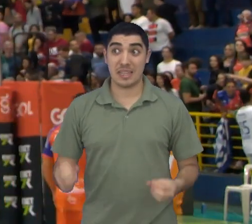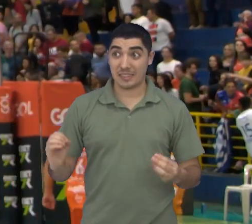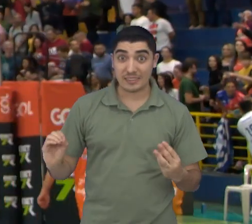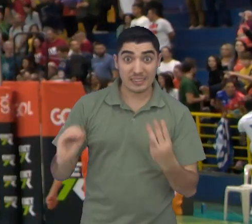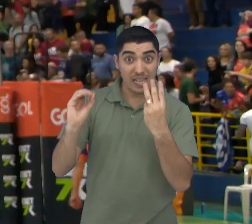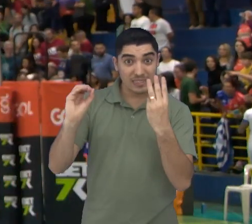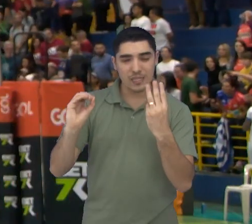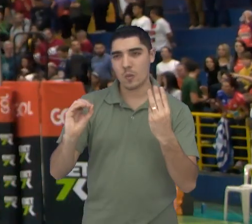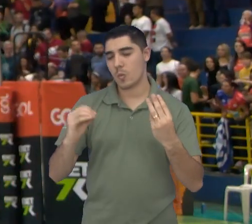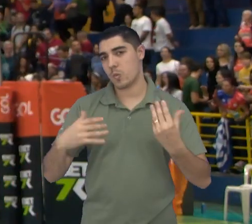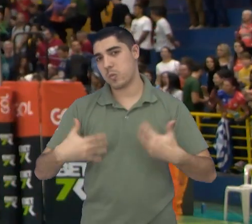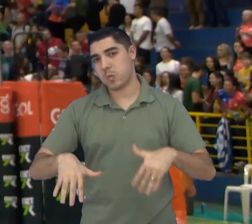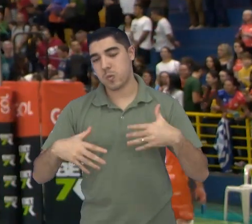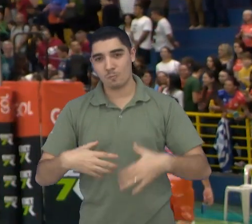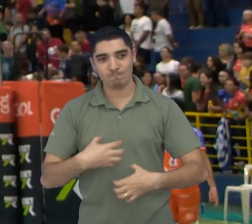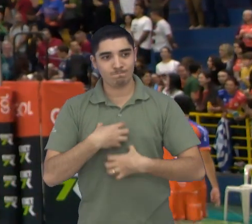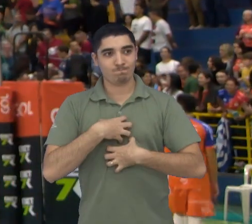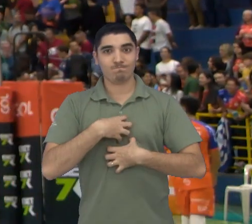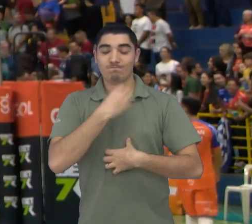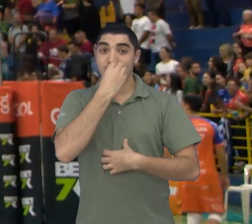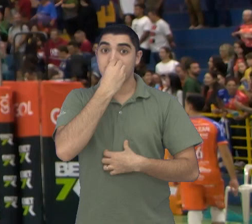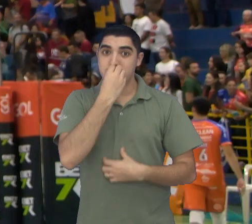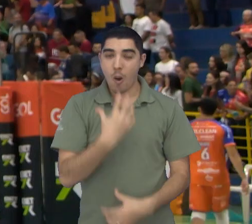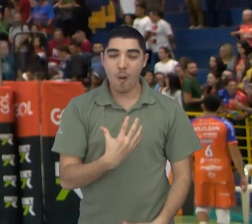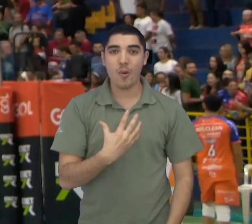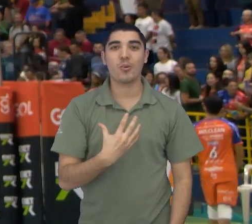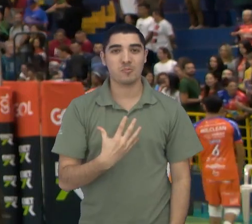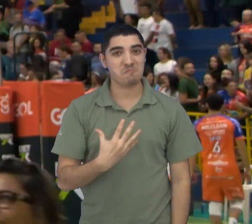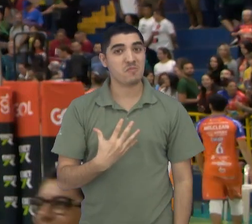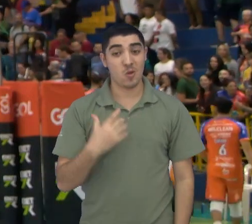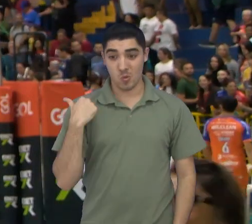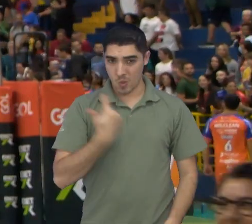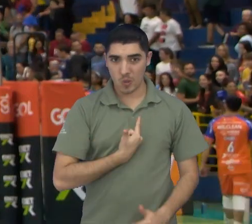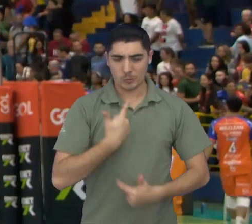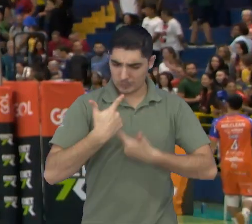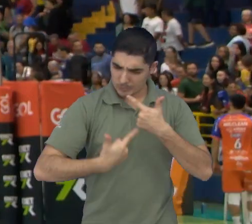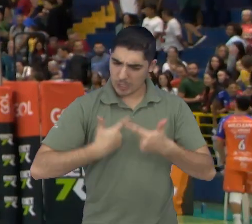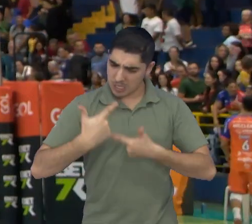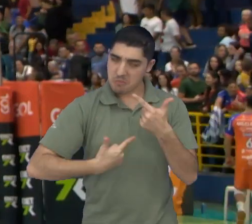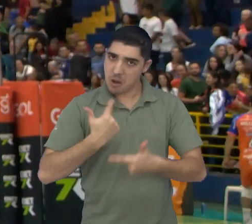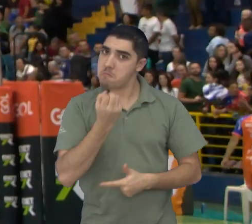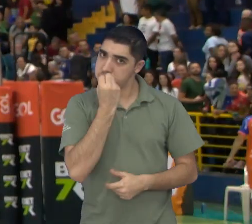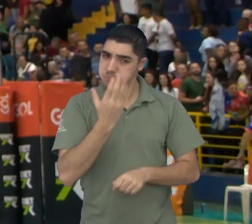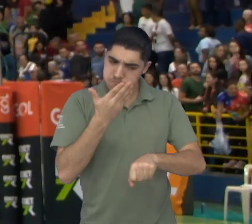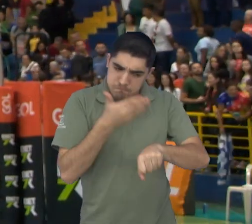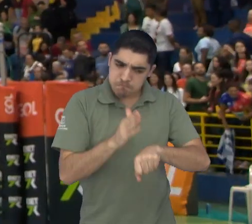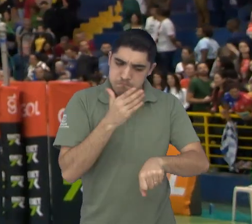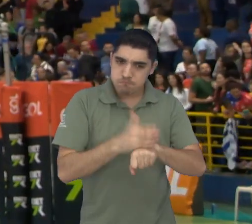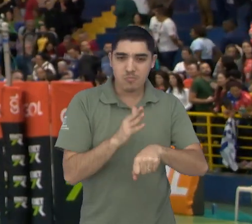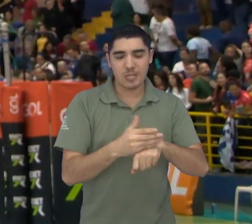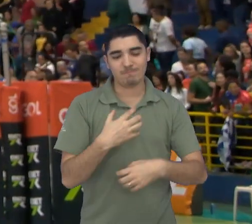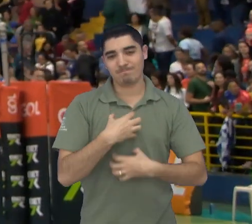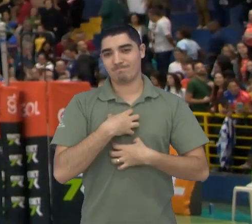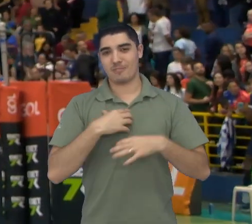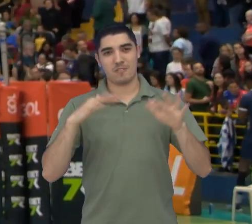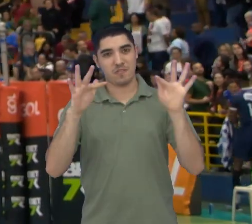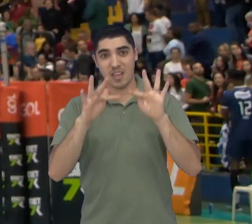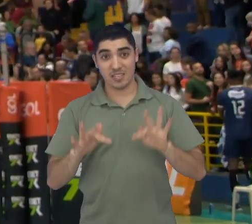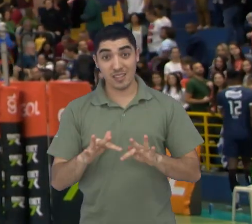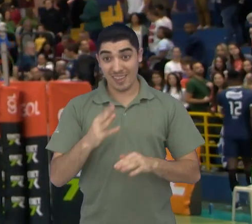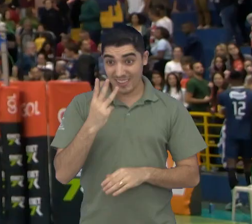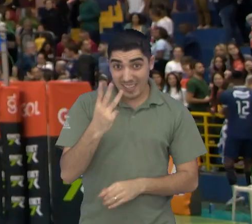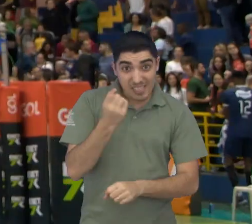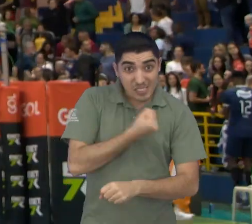é muito bom pra gente, dá uma sensação boa de trabalho, que o trabalho tem sido bem realizado. A gente fica muito feliz por isso e 3 pontos em